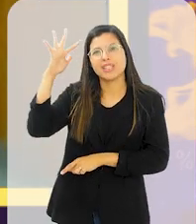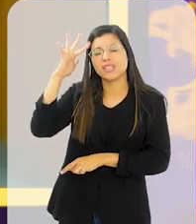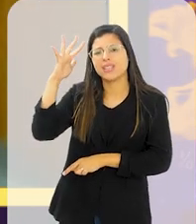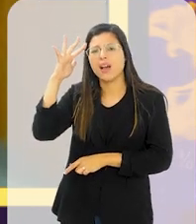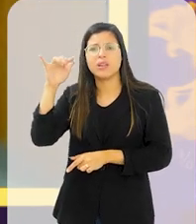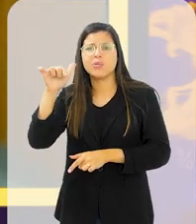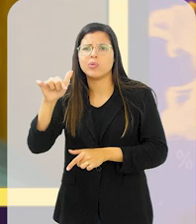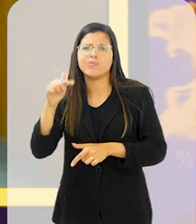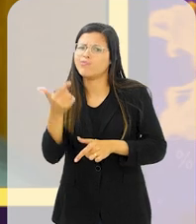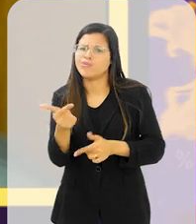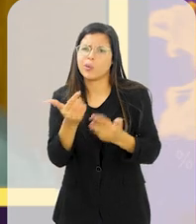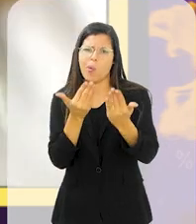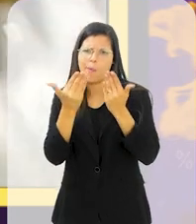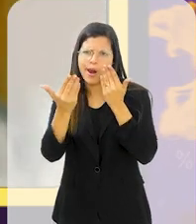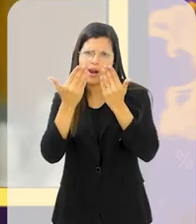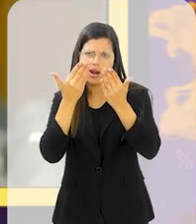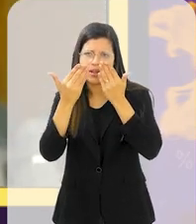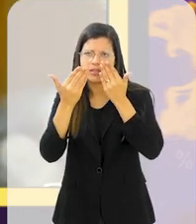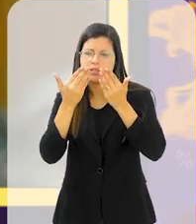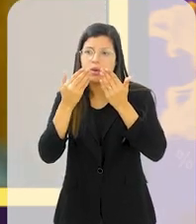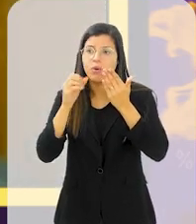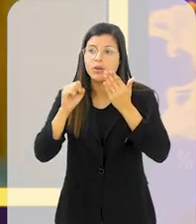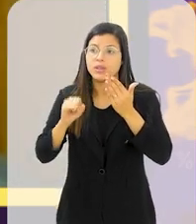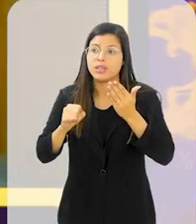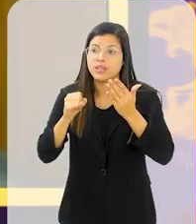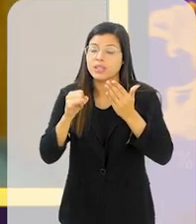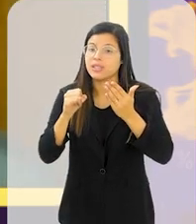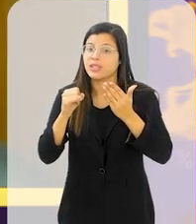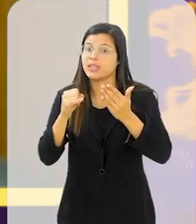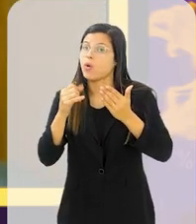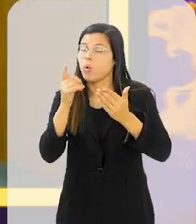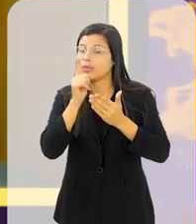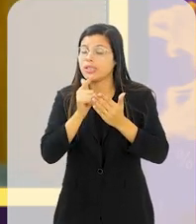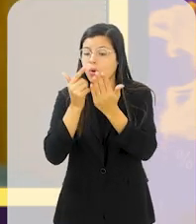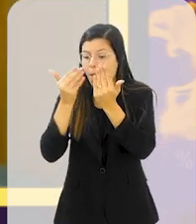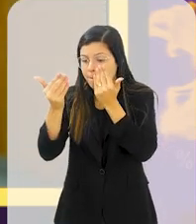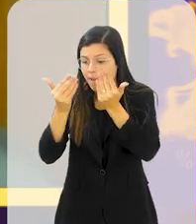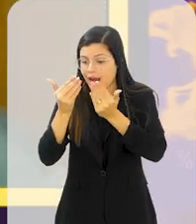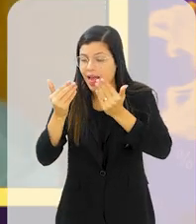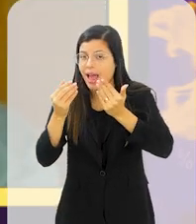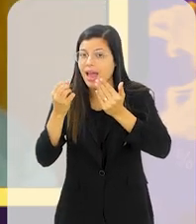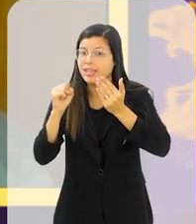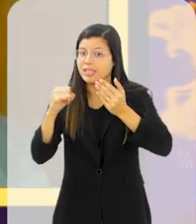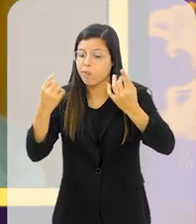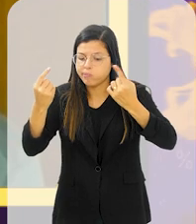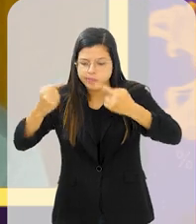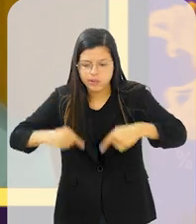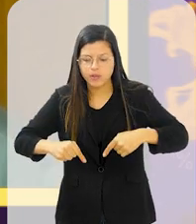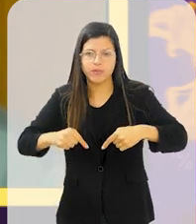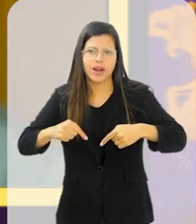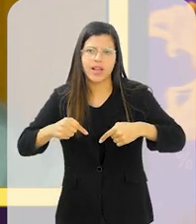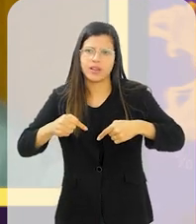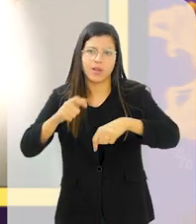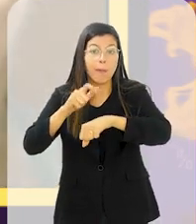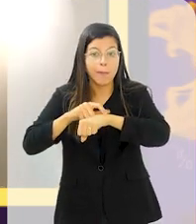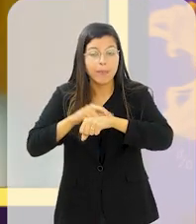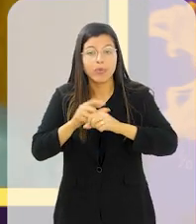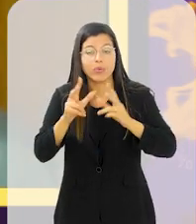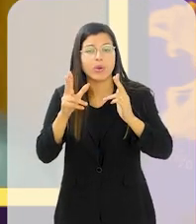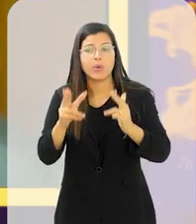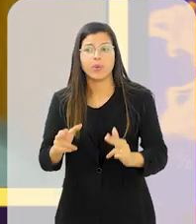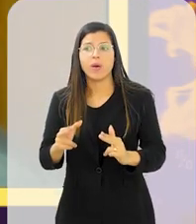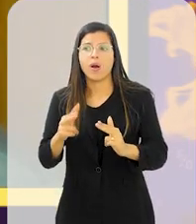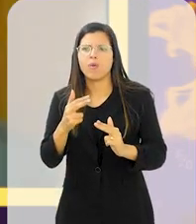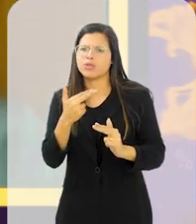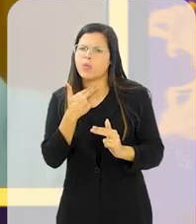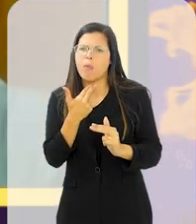não cabe comparação. A única forma de se comparar dois jogadores é se eles se enfrentarem em campo. Como eles não se enfrentam, você não pode dizer com toda a